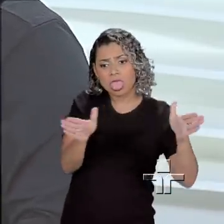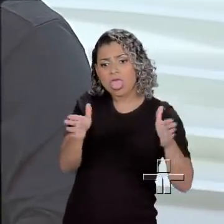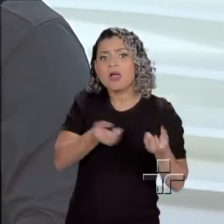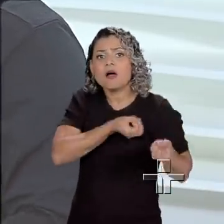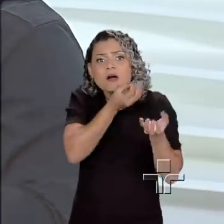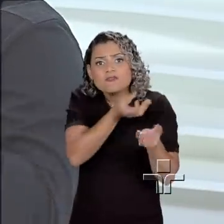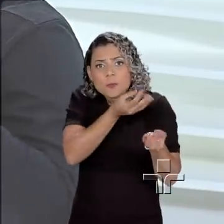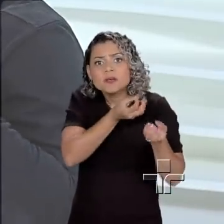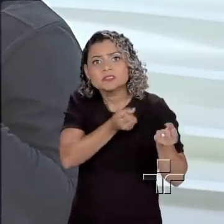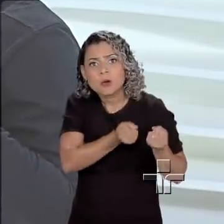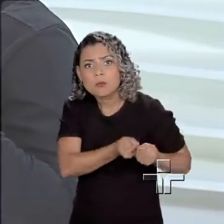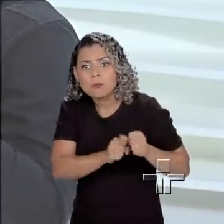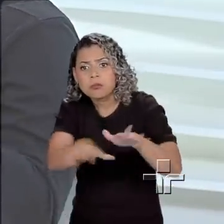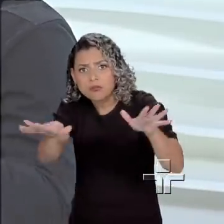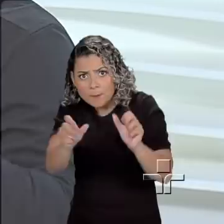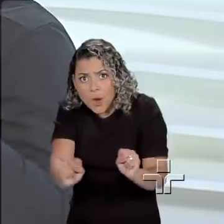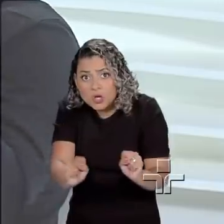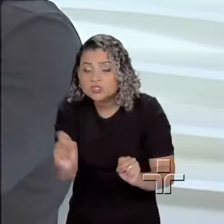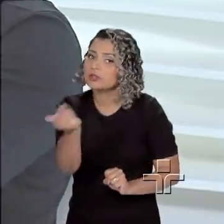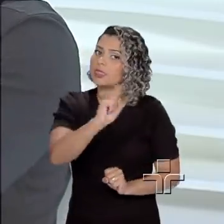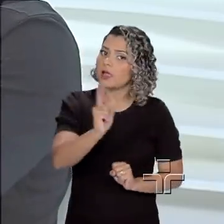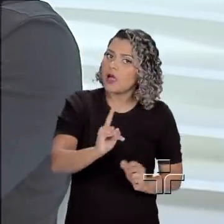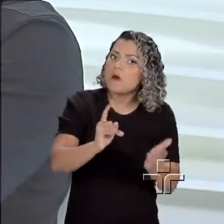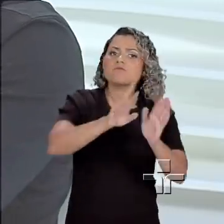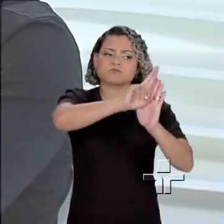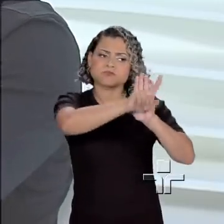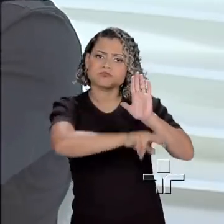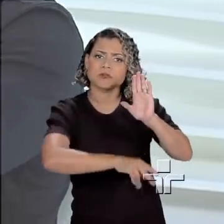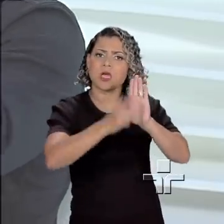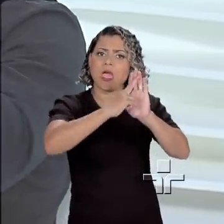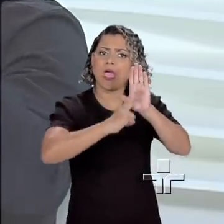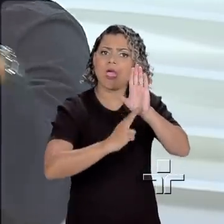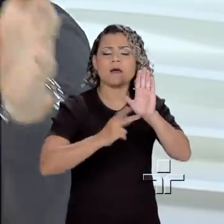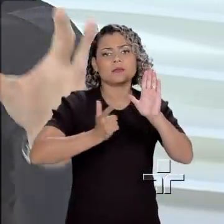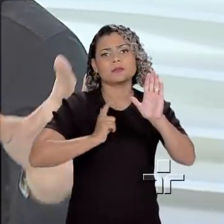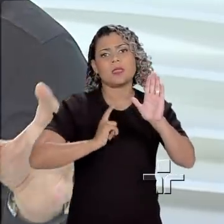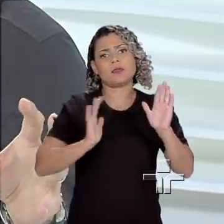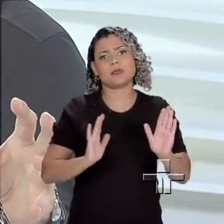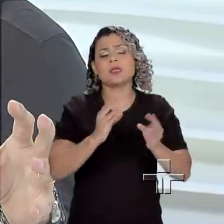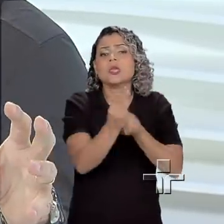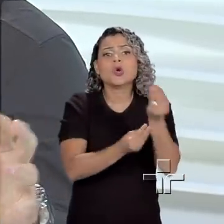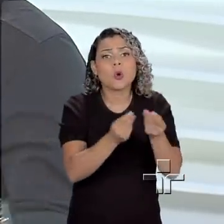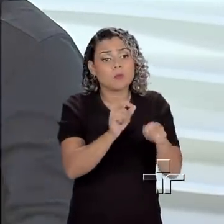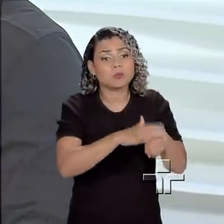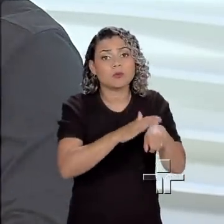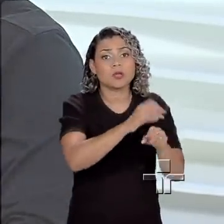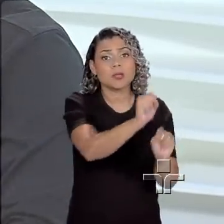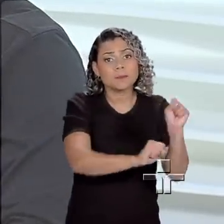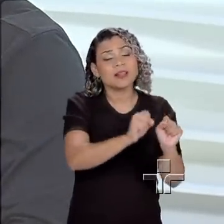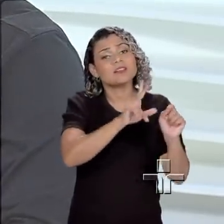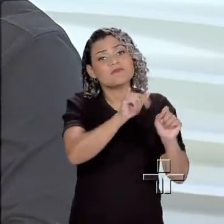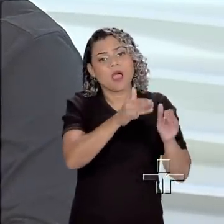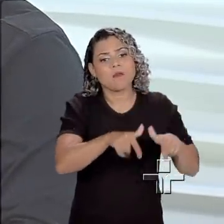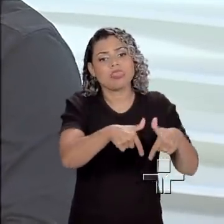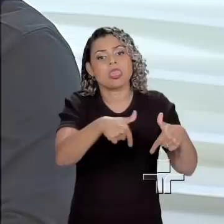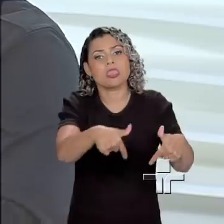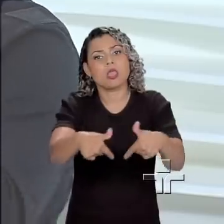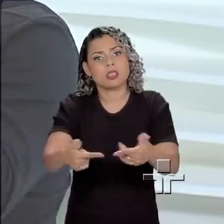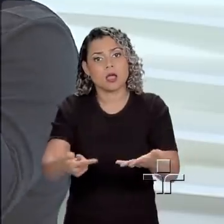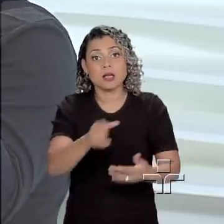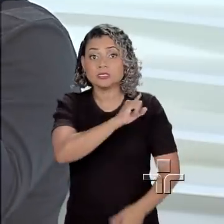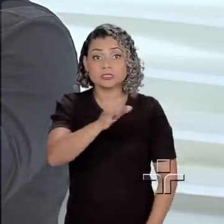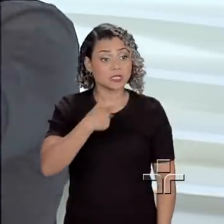autorizações que você dá e como é que eles têm que ter o seu ciclo de vida gerenciado. Ou seja, quando eu disser